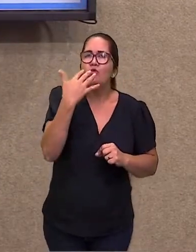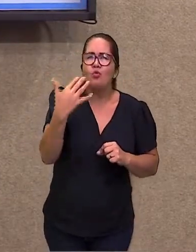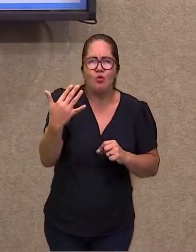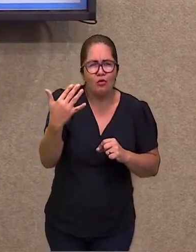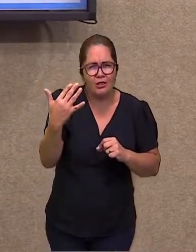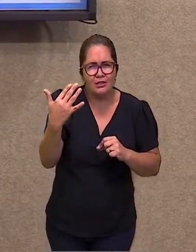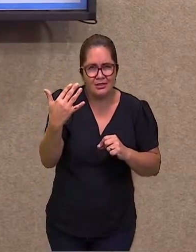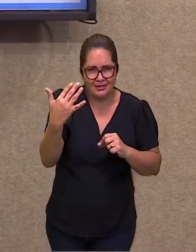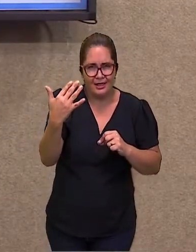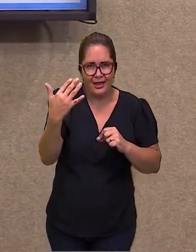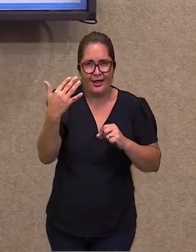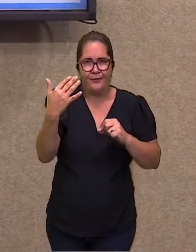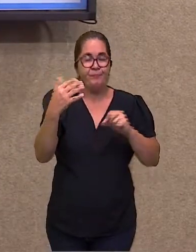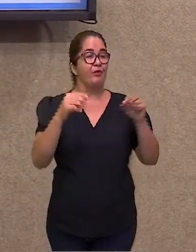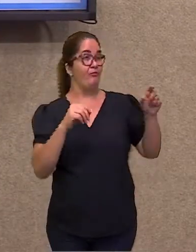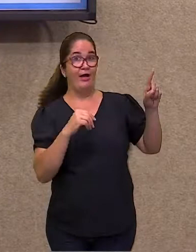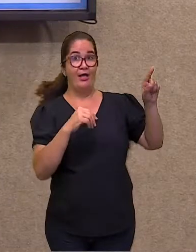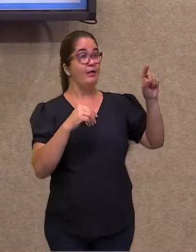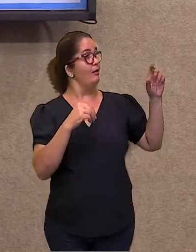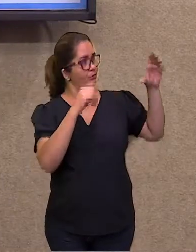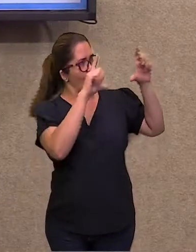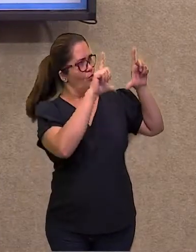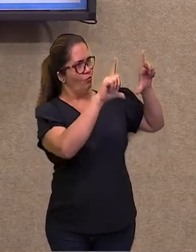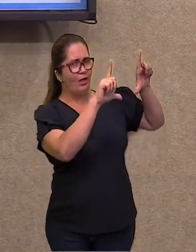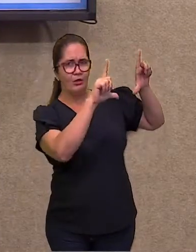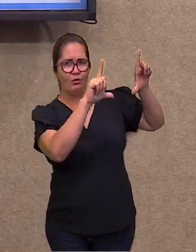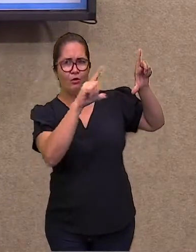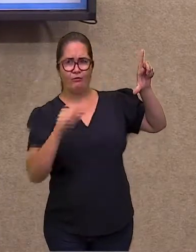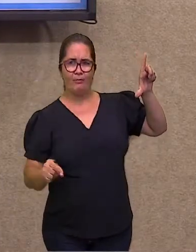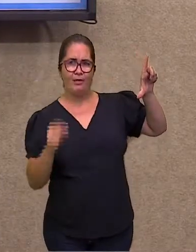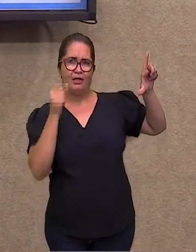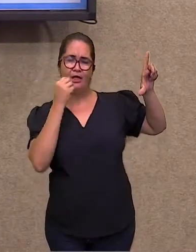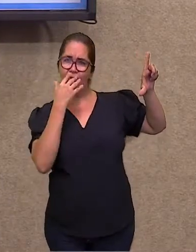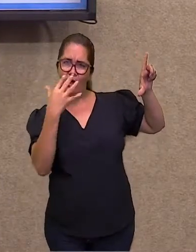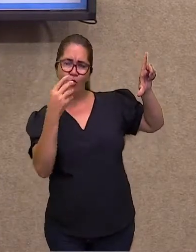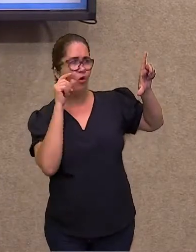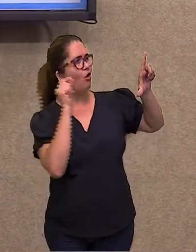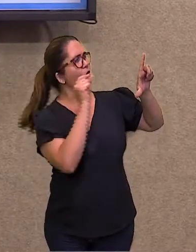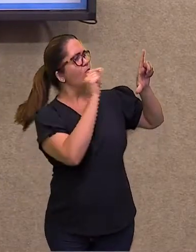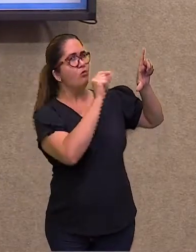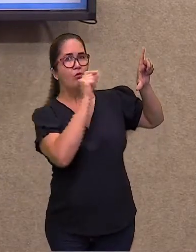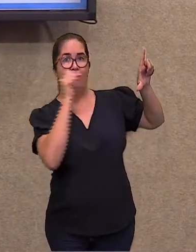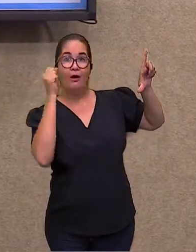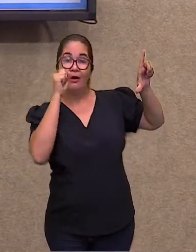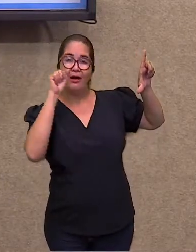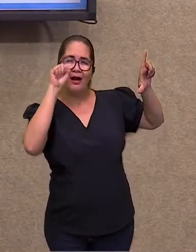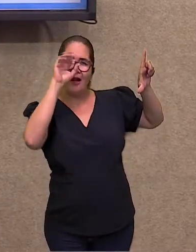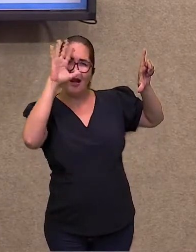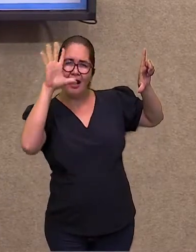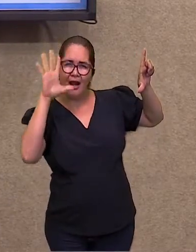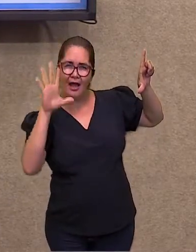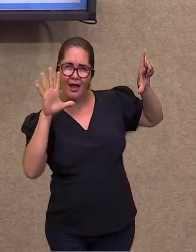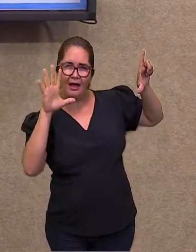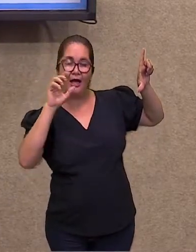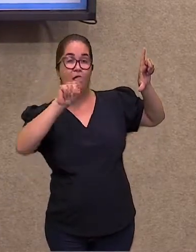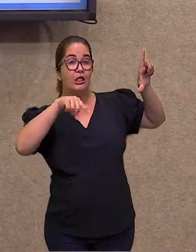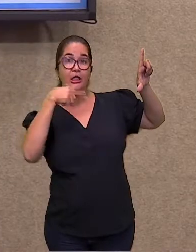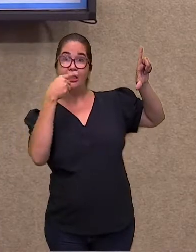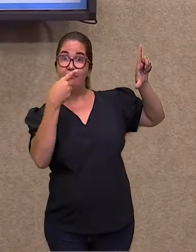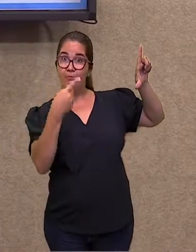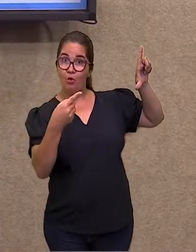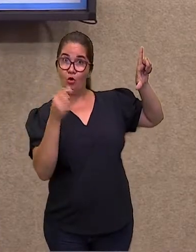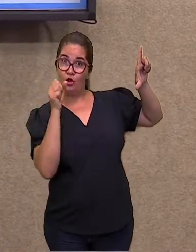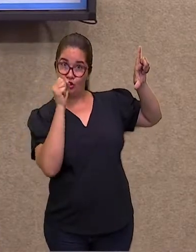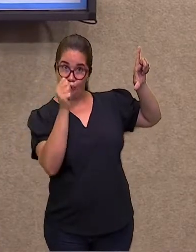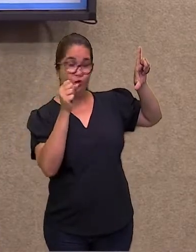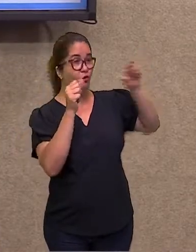a ponto, pega uma segunda cor e vai criando ali direto na tela. E tem uma curiosidade muito bacana